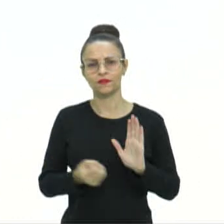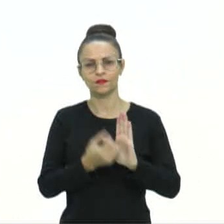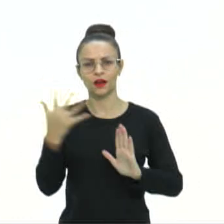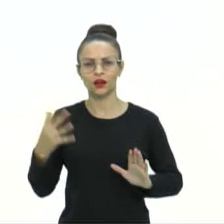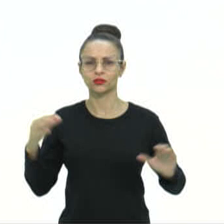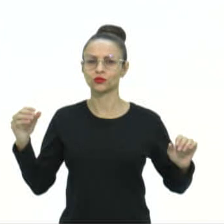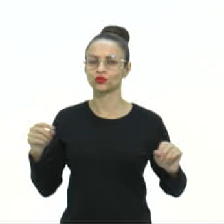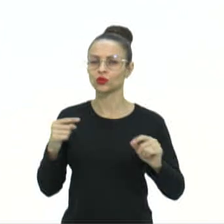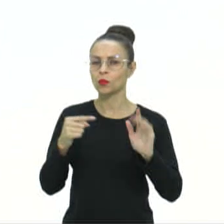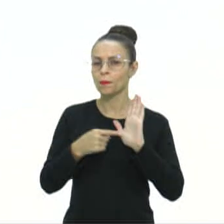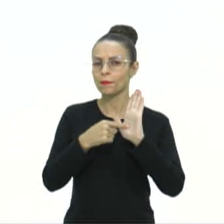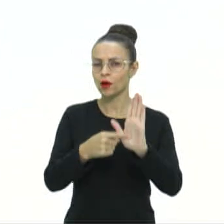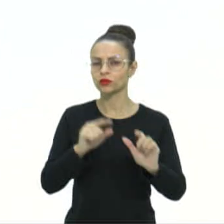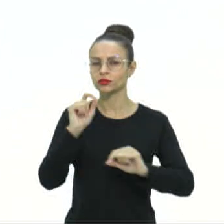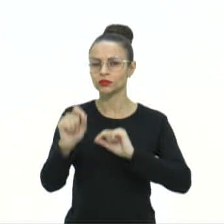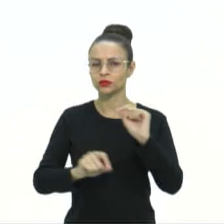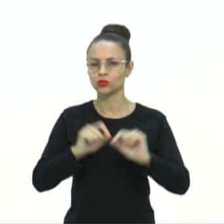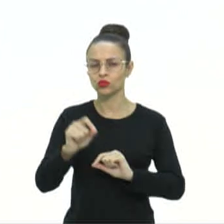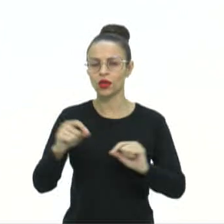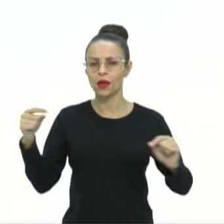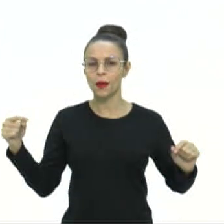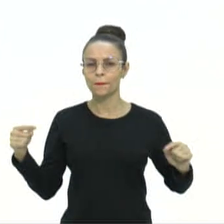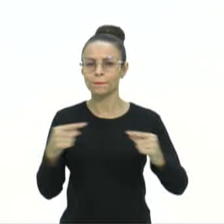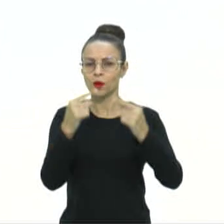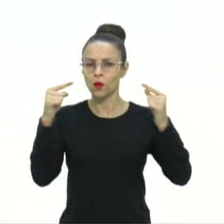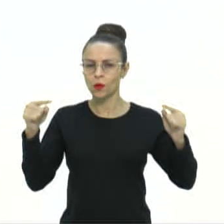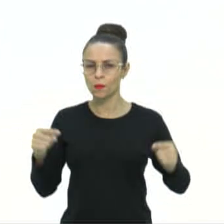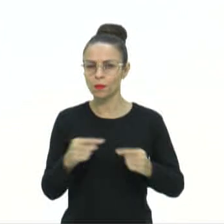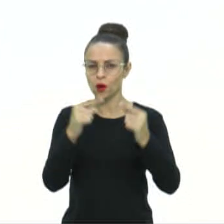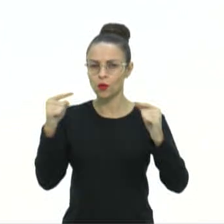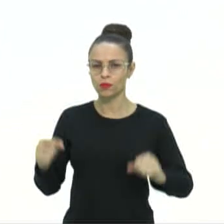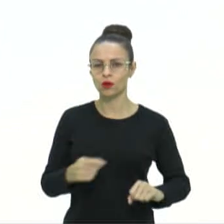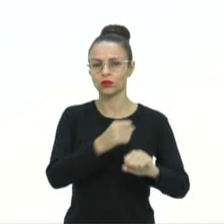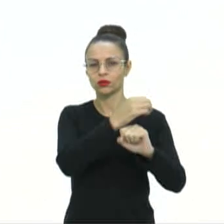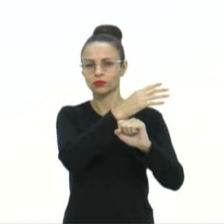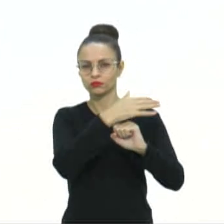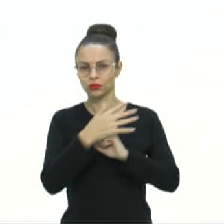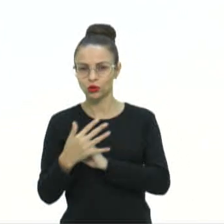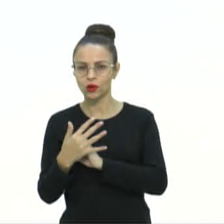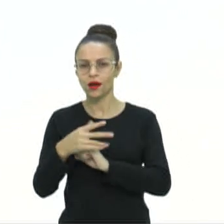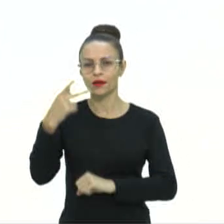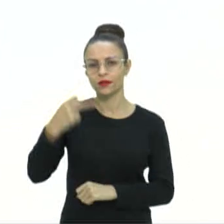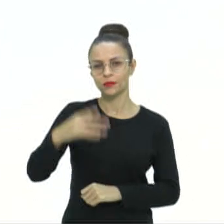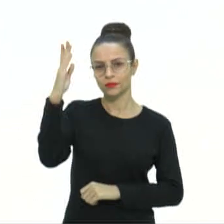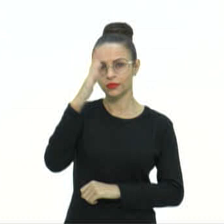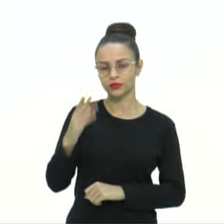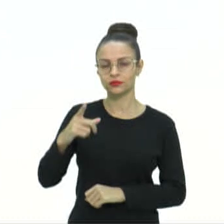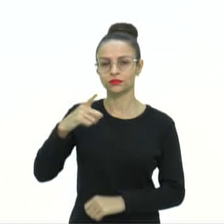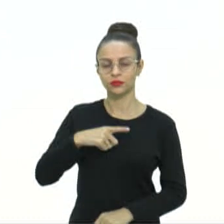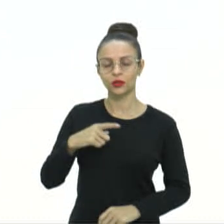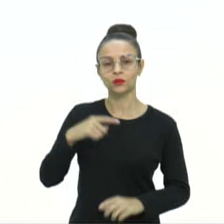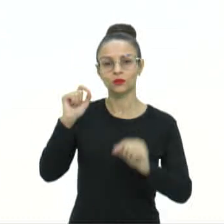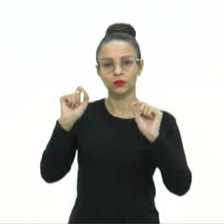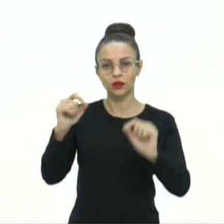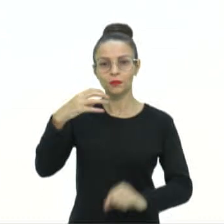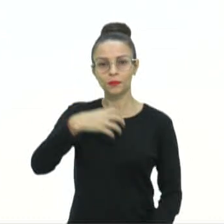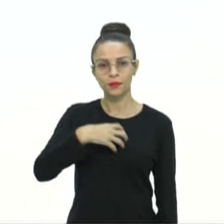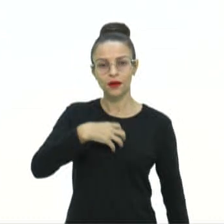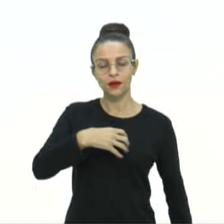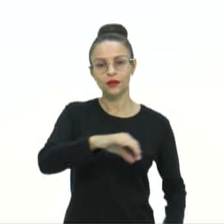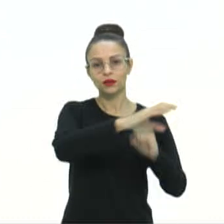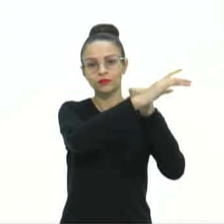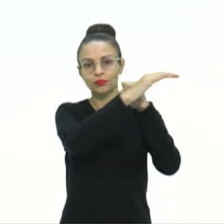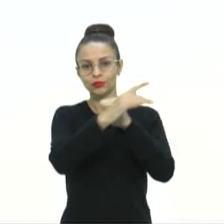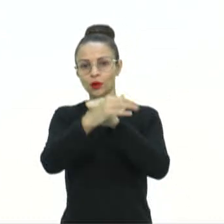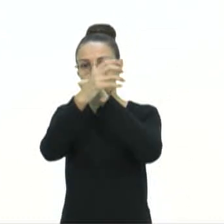No Brasil, inclusive, existe um meteoro conhecido como Bendegó, que caiu no sertão da Bahia e atualmente